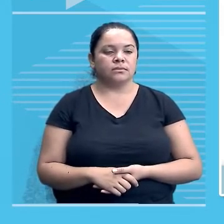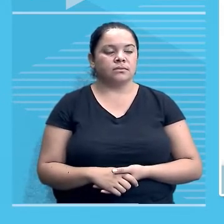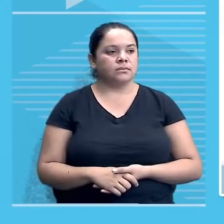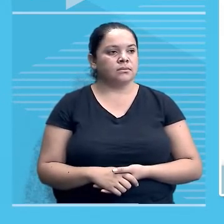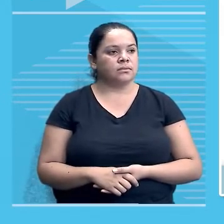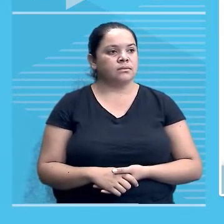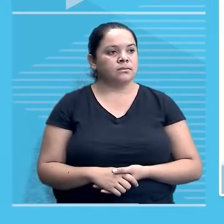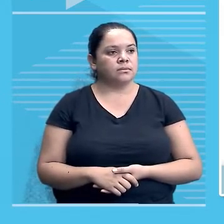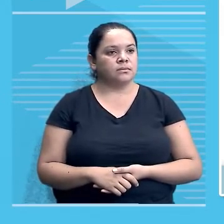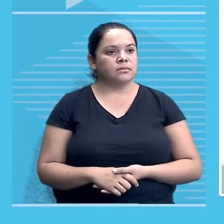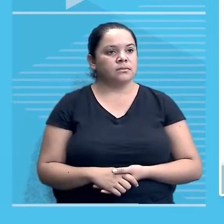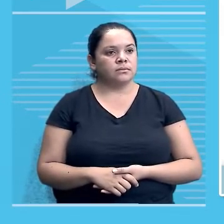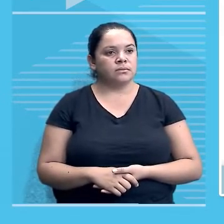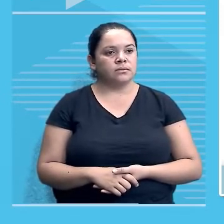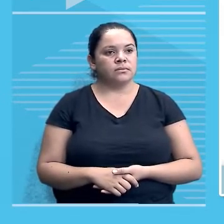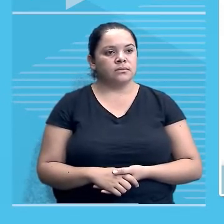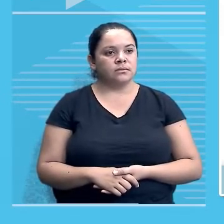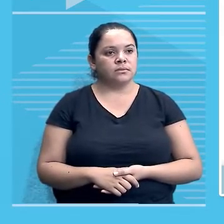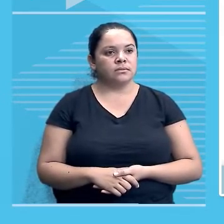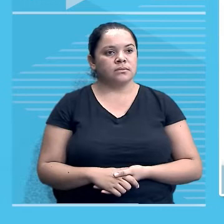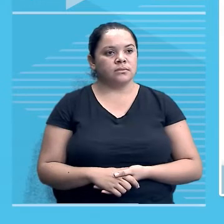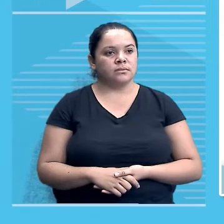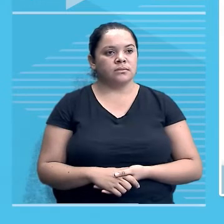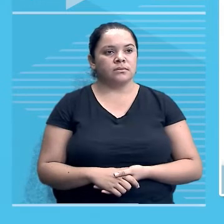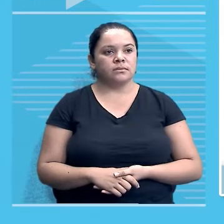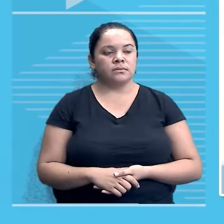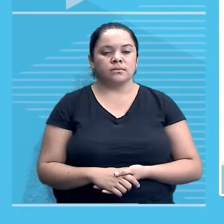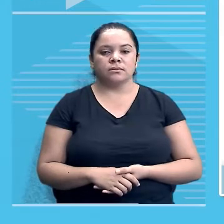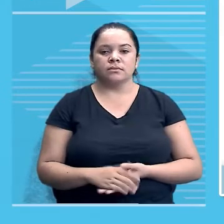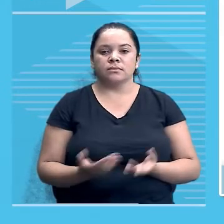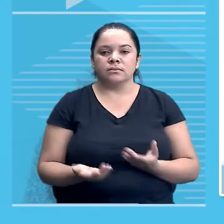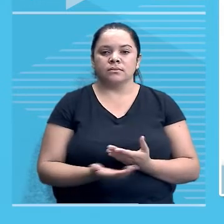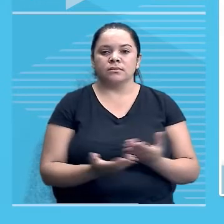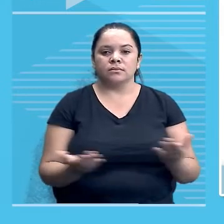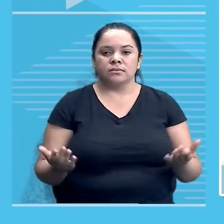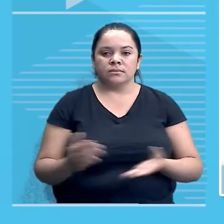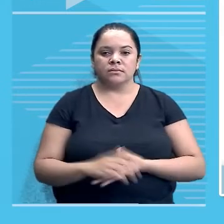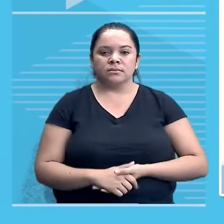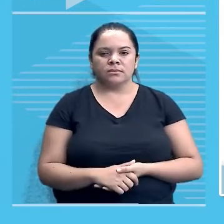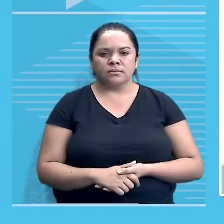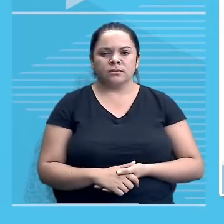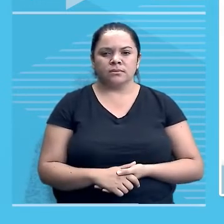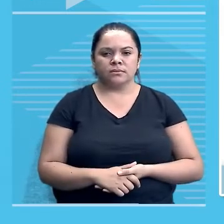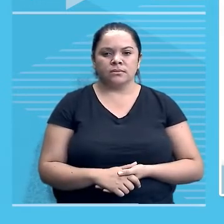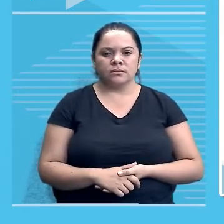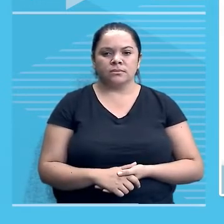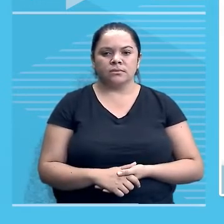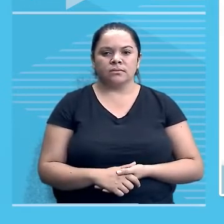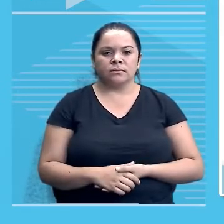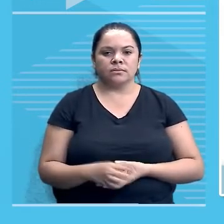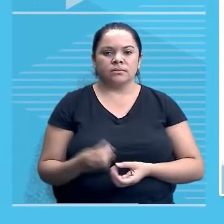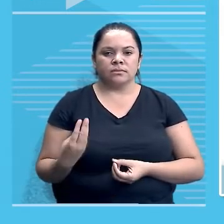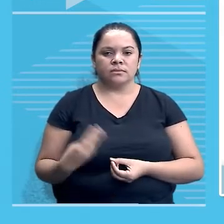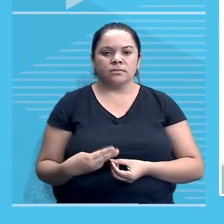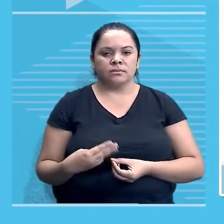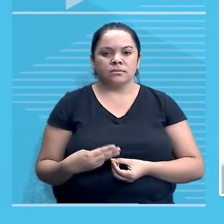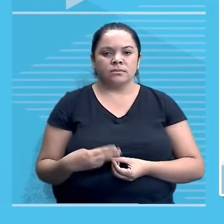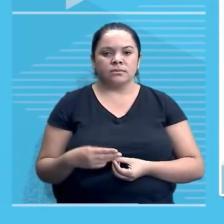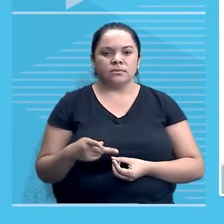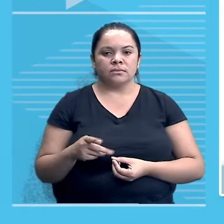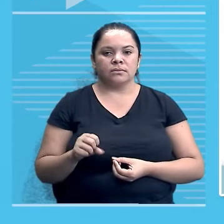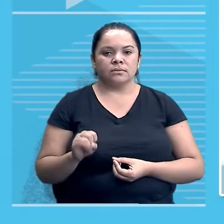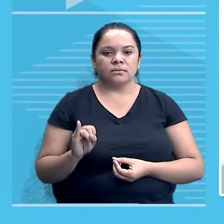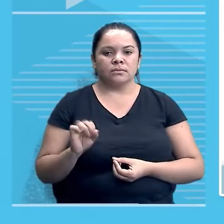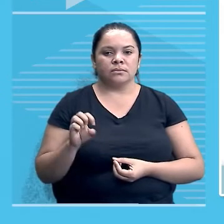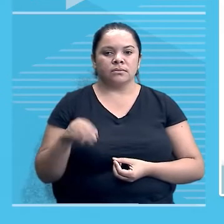Jovens, galerinha de Pimenteiras, que estão aqui com a gente conferindo